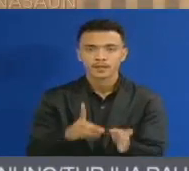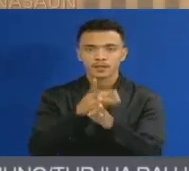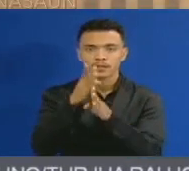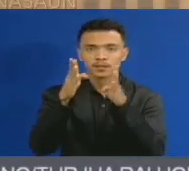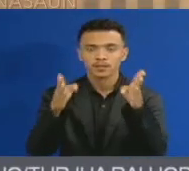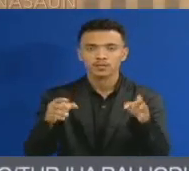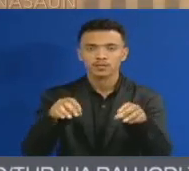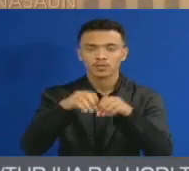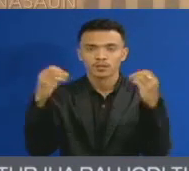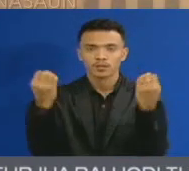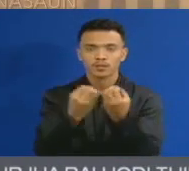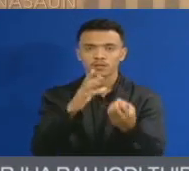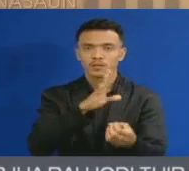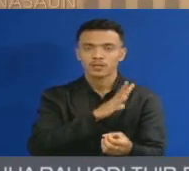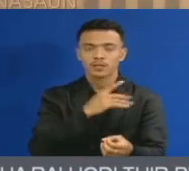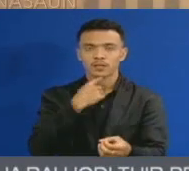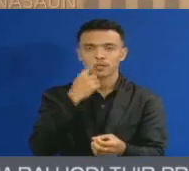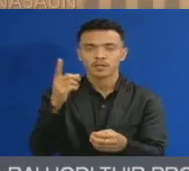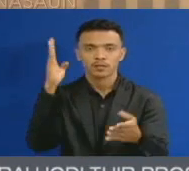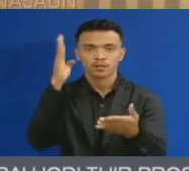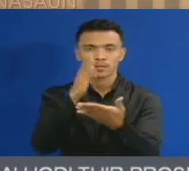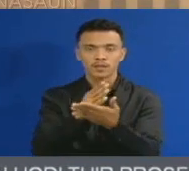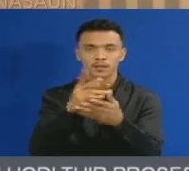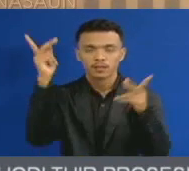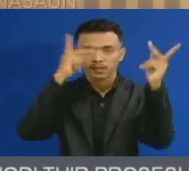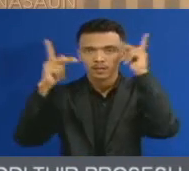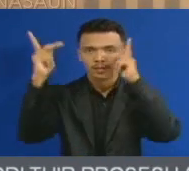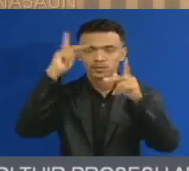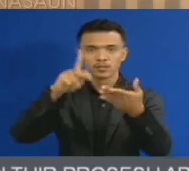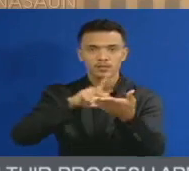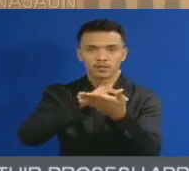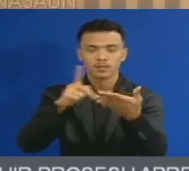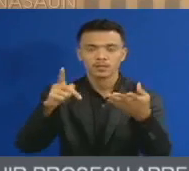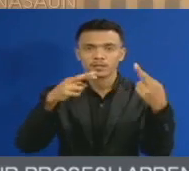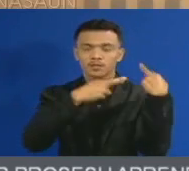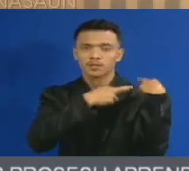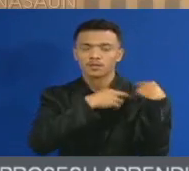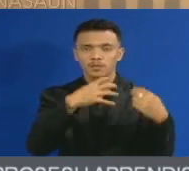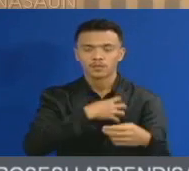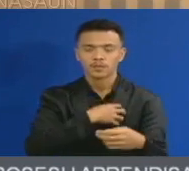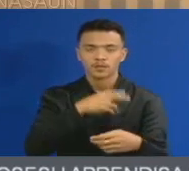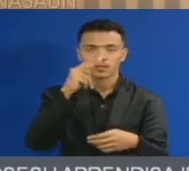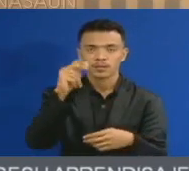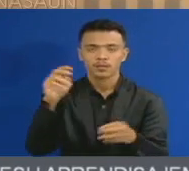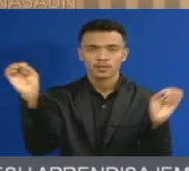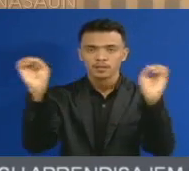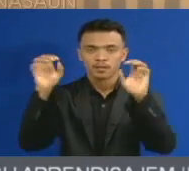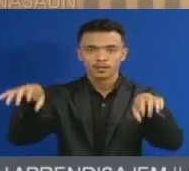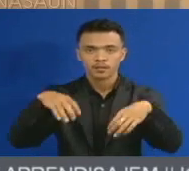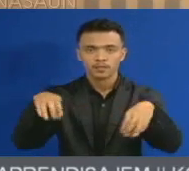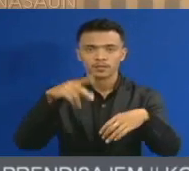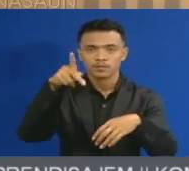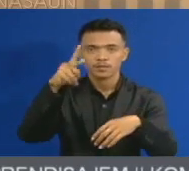O executivo Fundação Mahen Hatete, na atuação Bacaso Crime Sira, na competência Polícia Nacional Timor-Leste e lá o Serviço Nacional